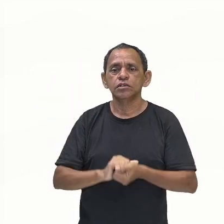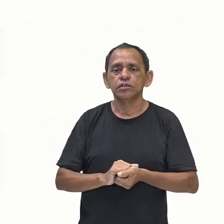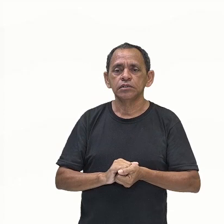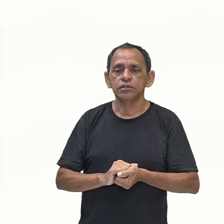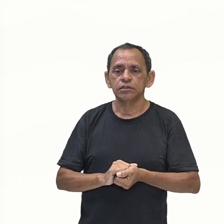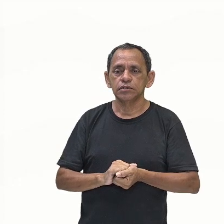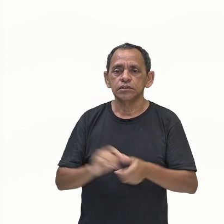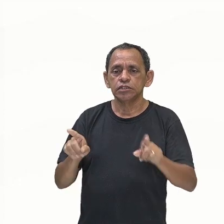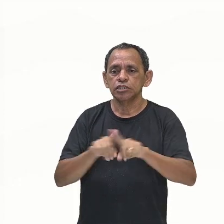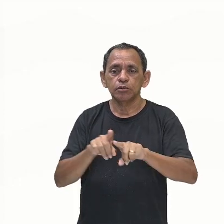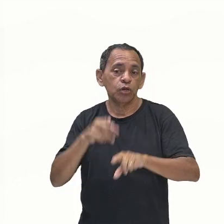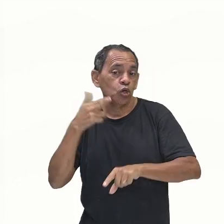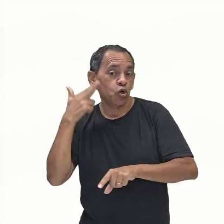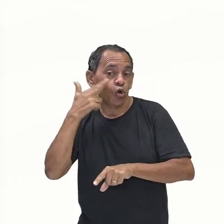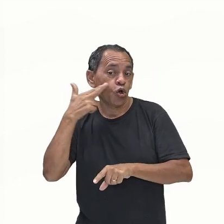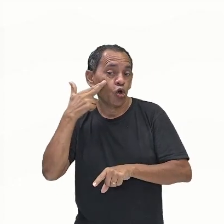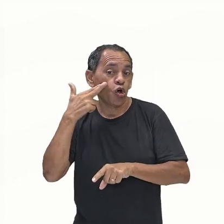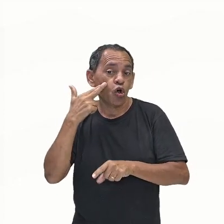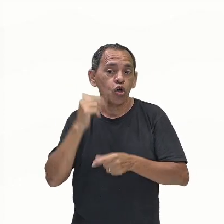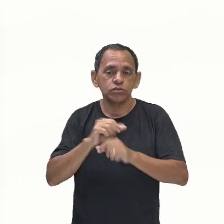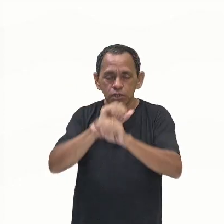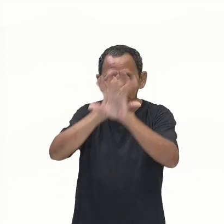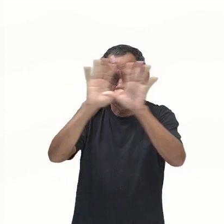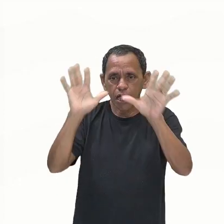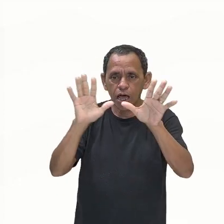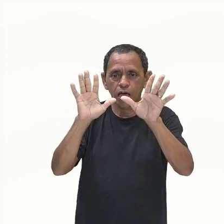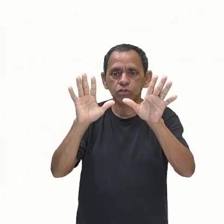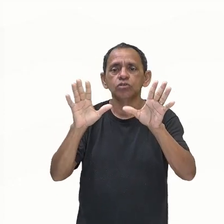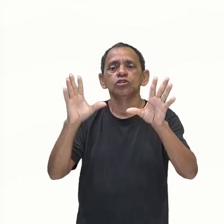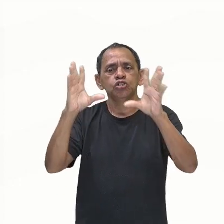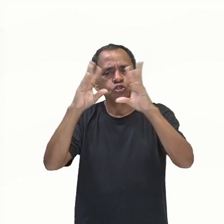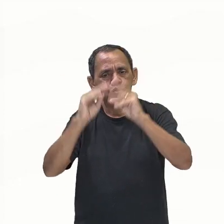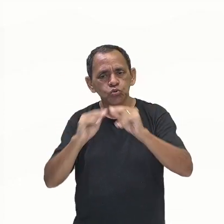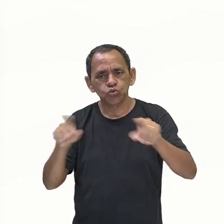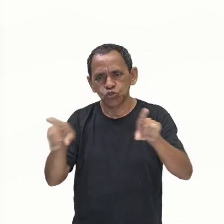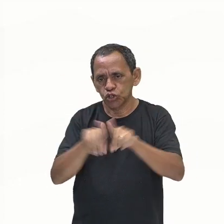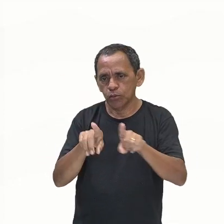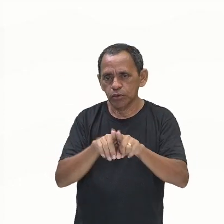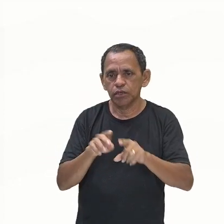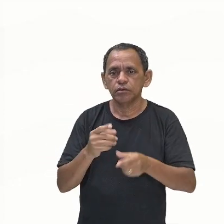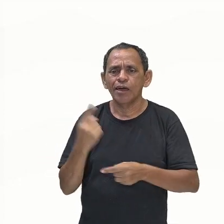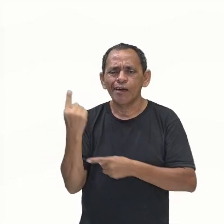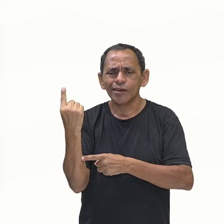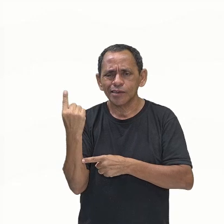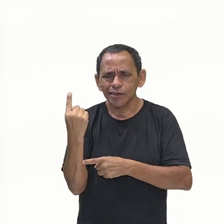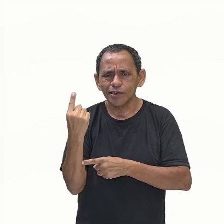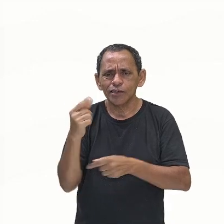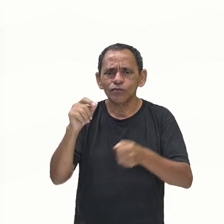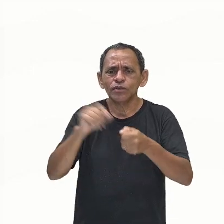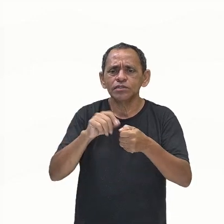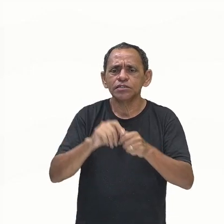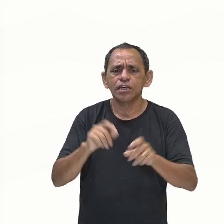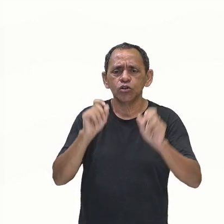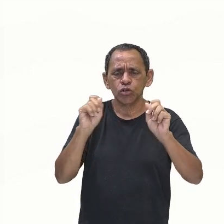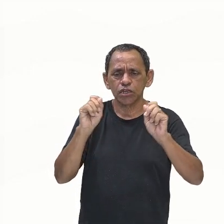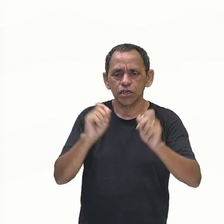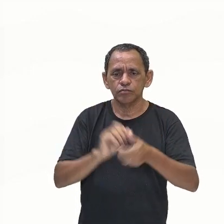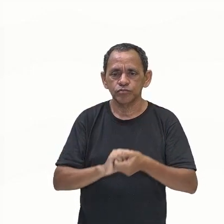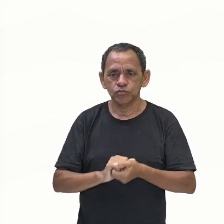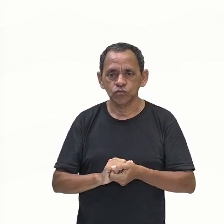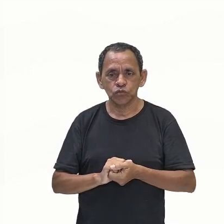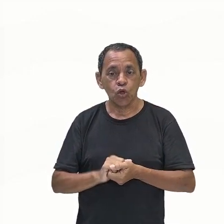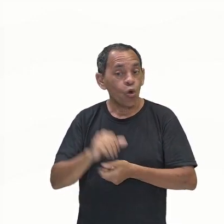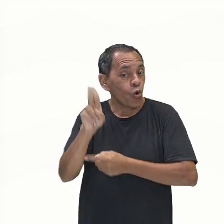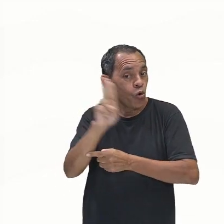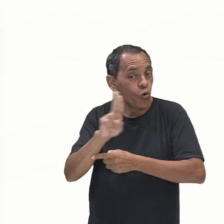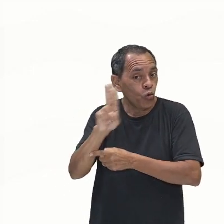rosa escuro até um rosa bem claro. Então vejam só, aqui foi feito um ato de geoprocessamento em